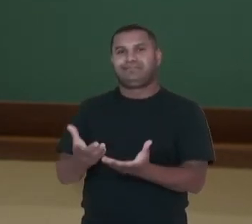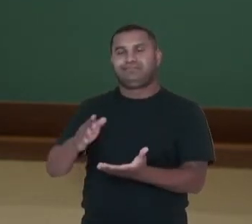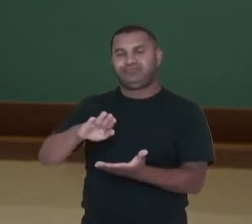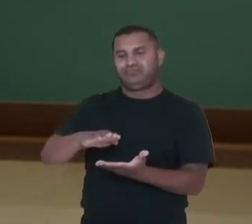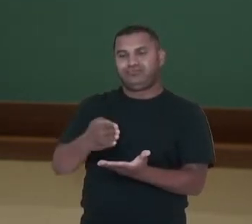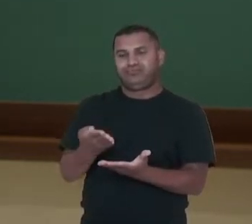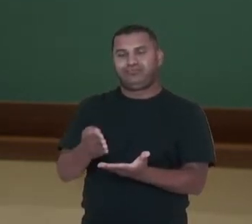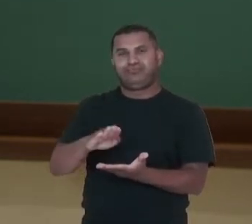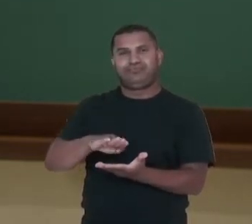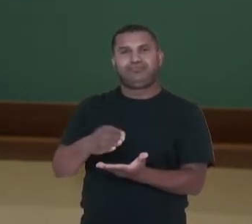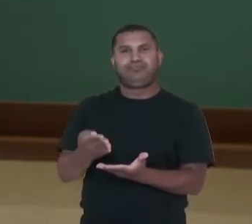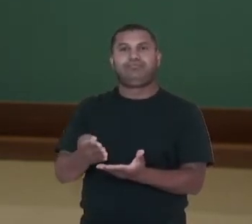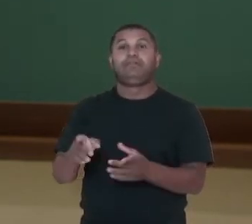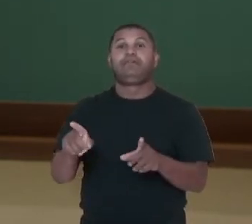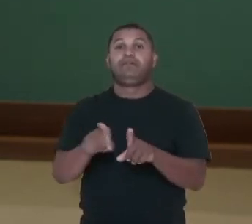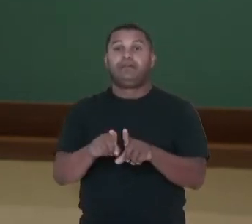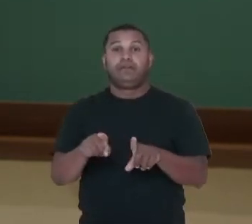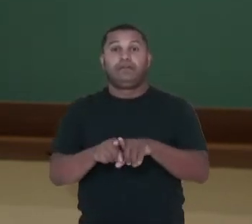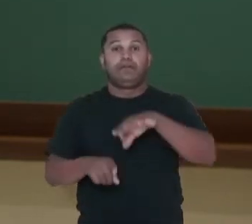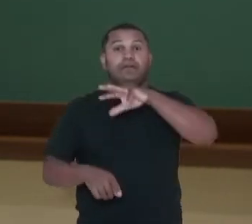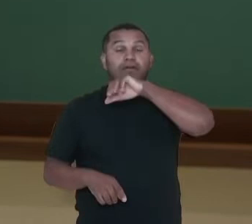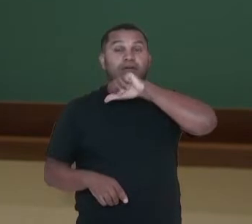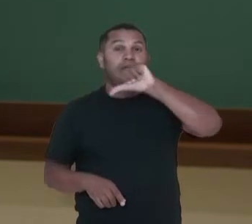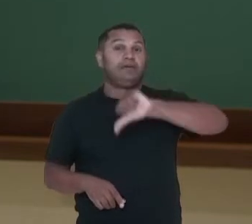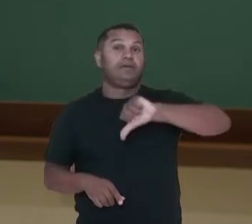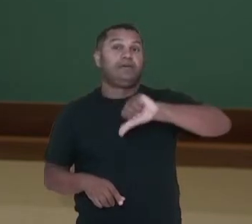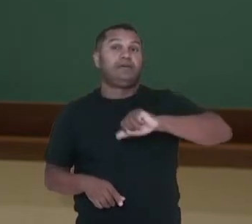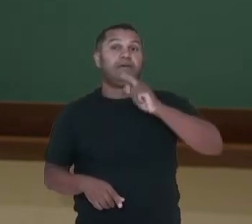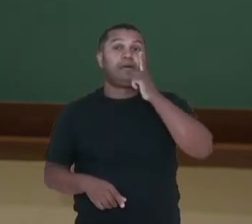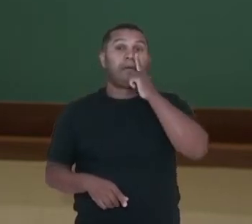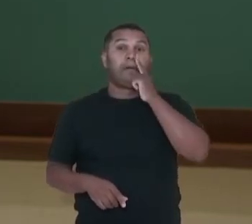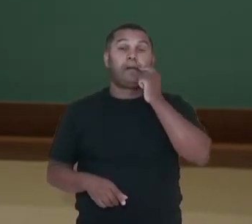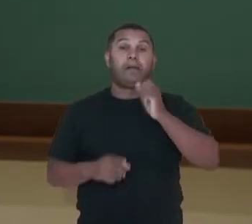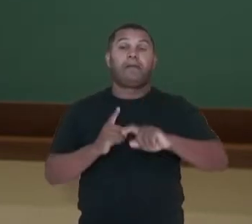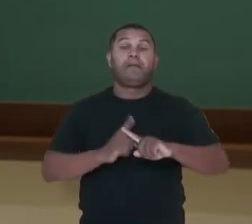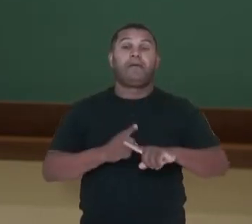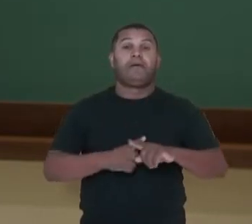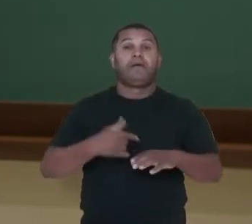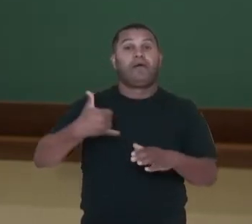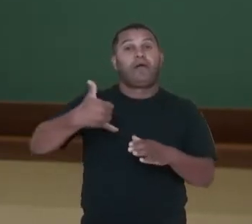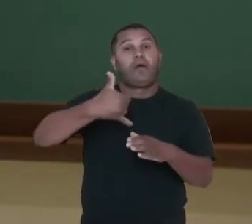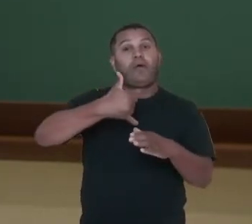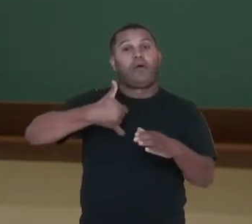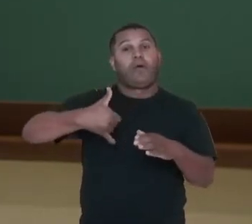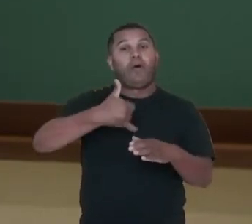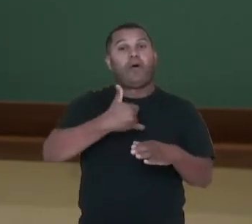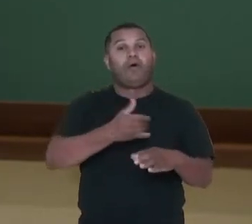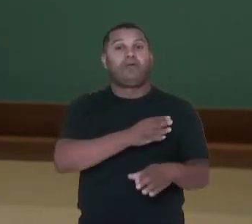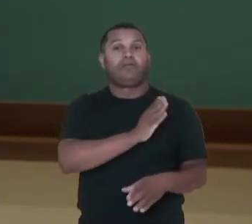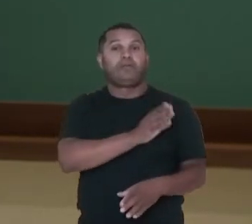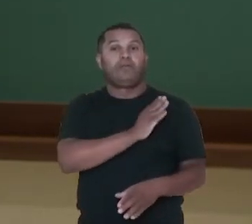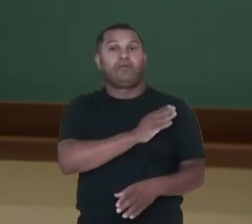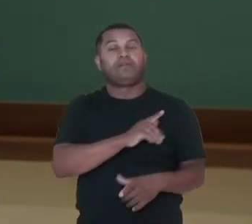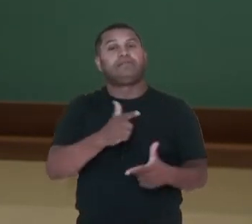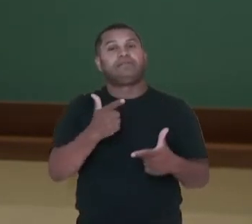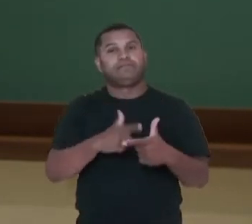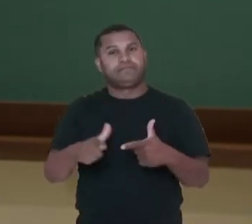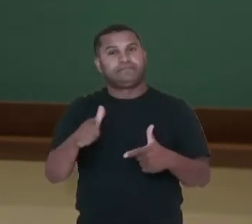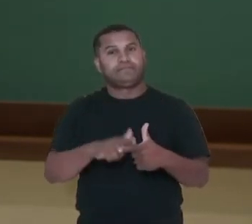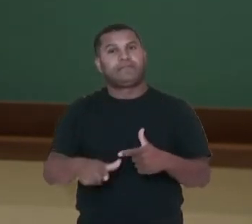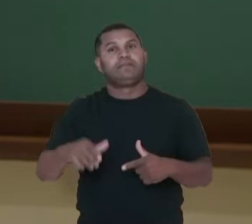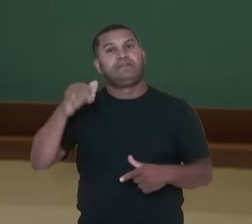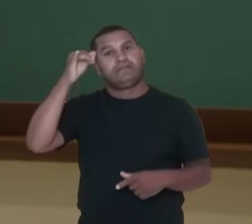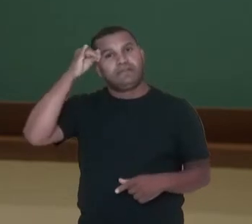danos aí para a saúde, né? Aumentando aí o LDL, o colesterol que prejudica a nossa saúde. Então vamos optar aí por